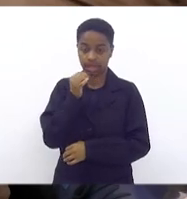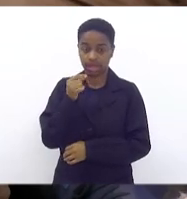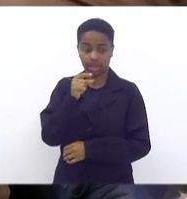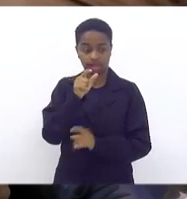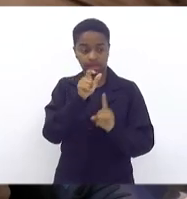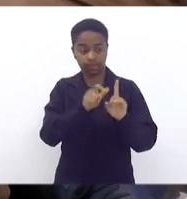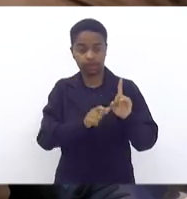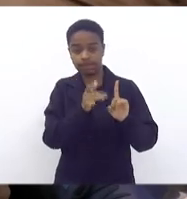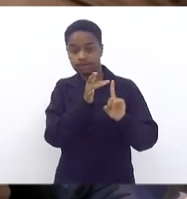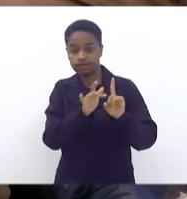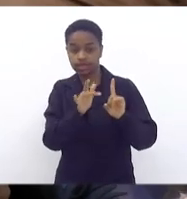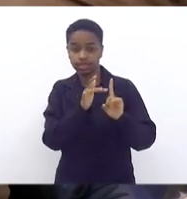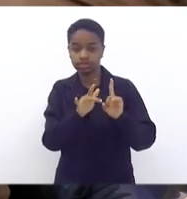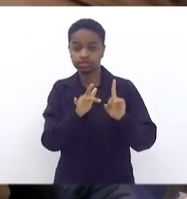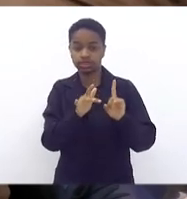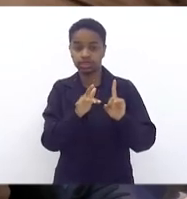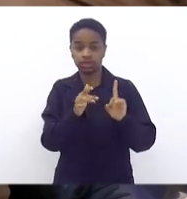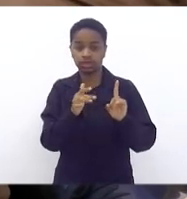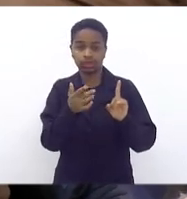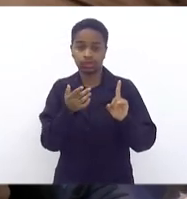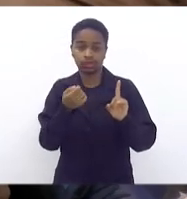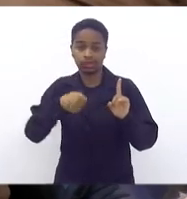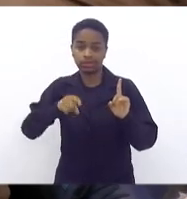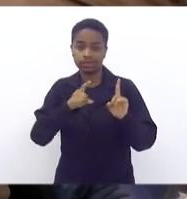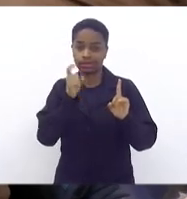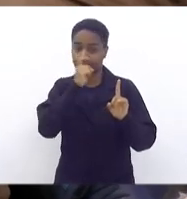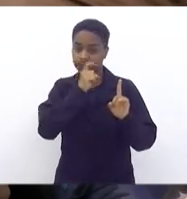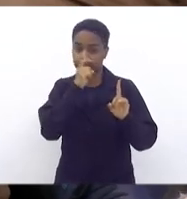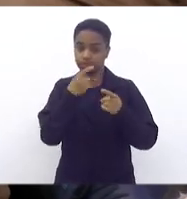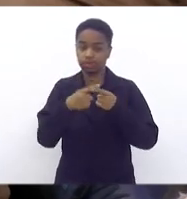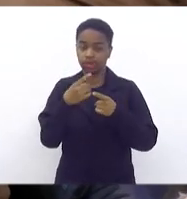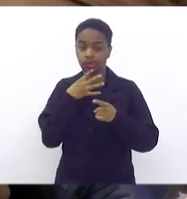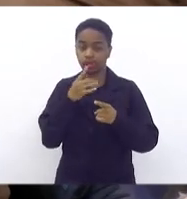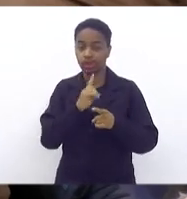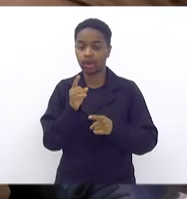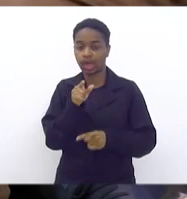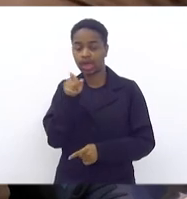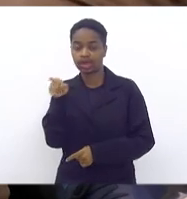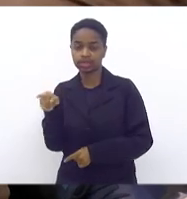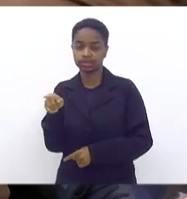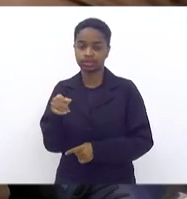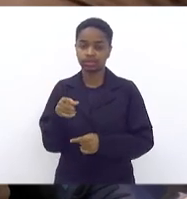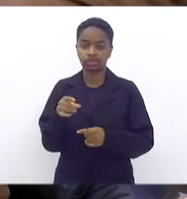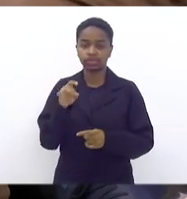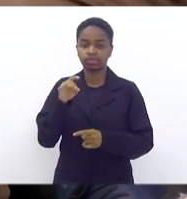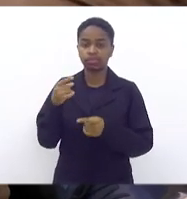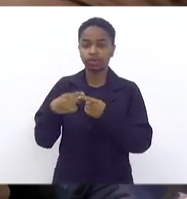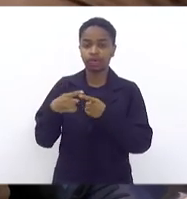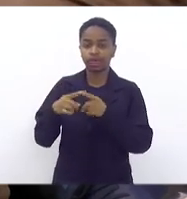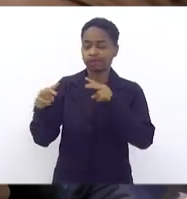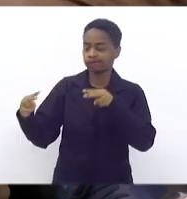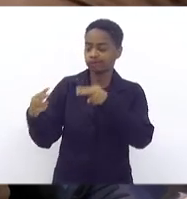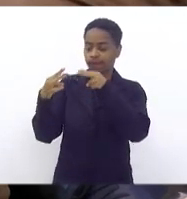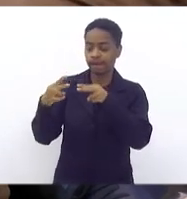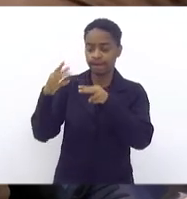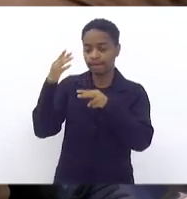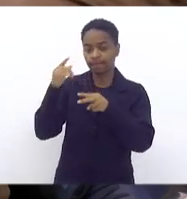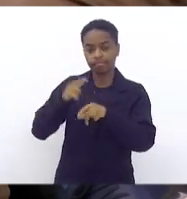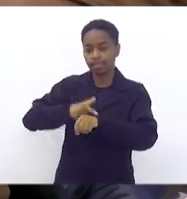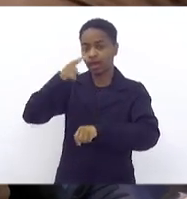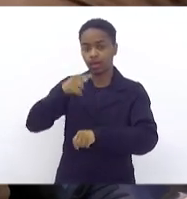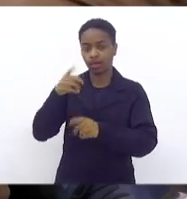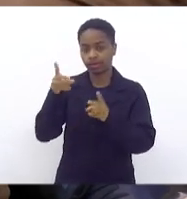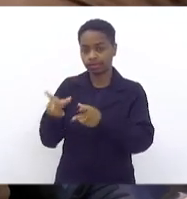não a vítima não teria motivos para mentir ela nem conhecia o réu ela reconheceu C tobe ela não